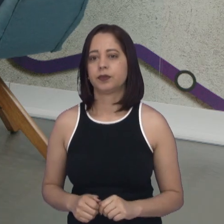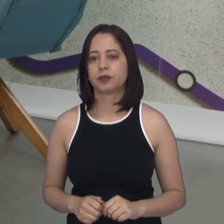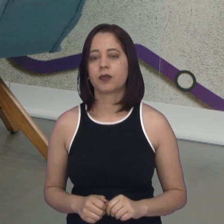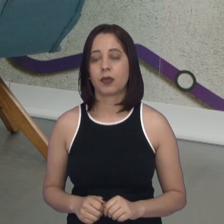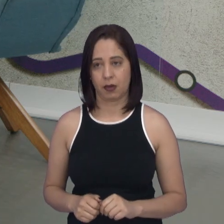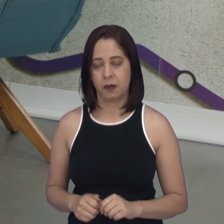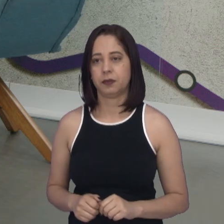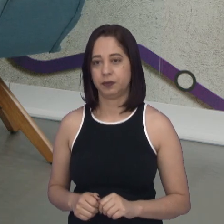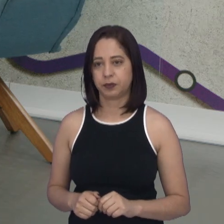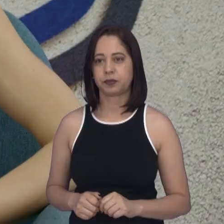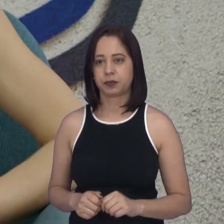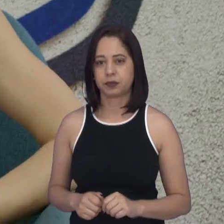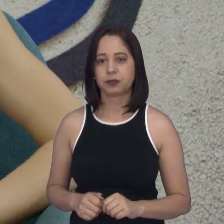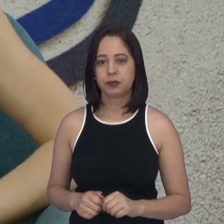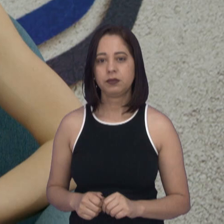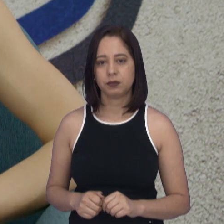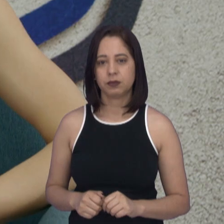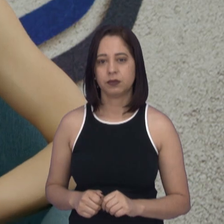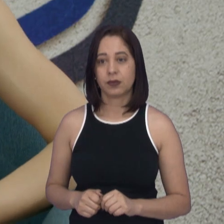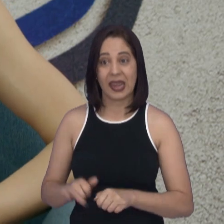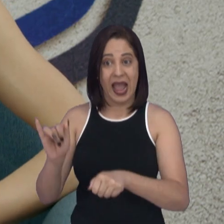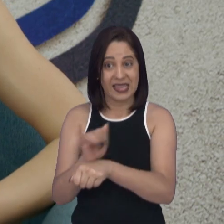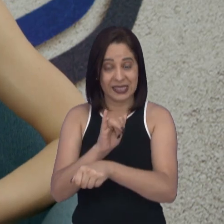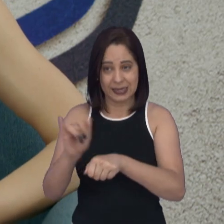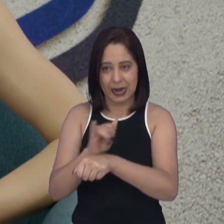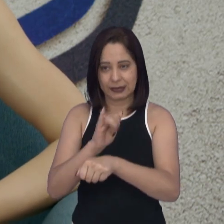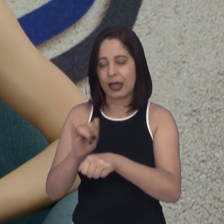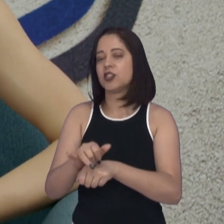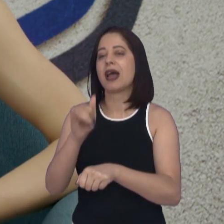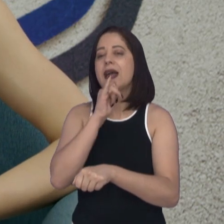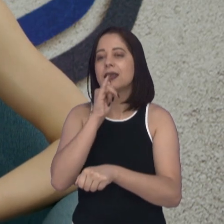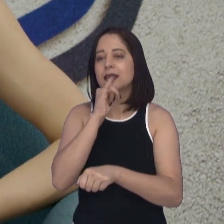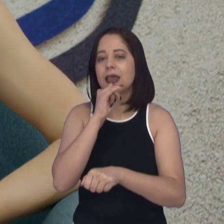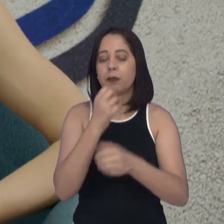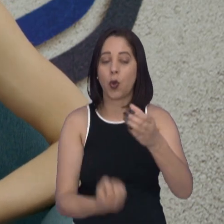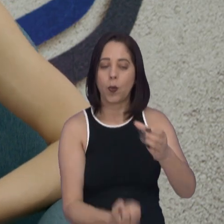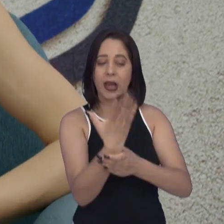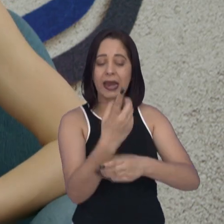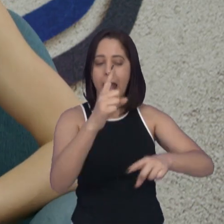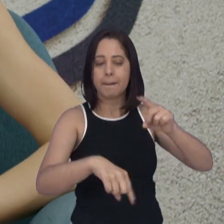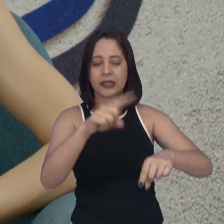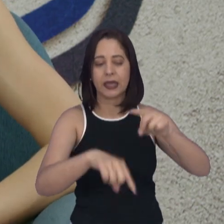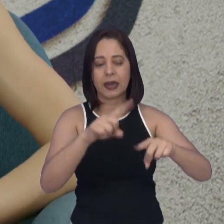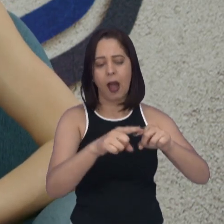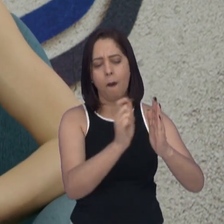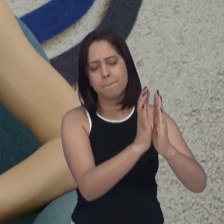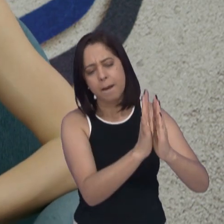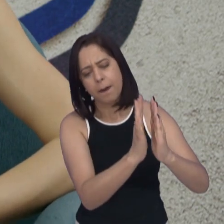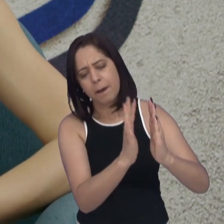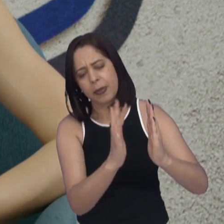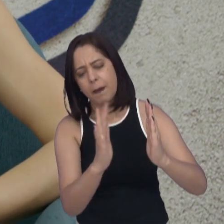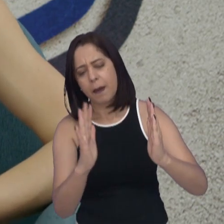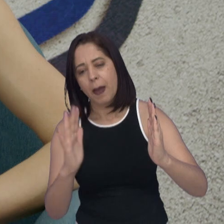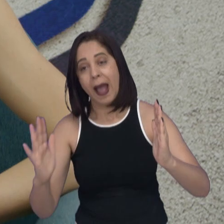o design, ele aborda, como eu comentei, do início ao fim da produção de um certo produto, né? E o design, ele vai,